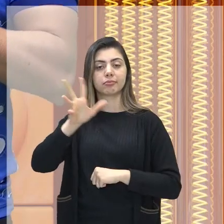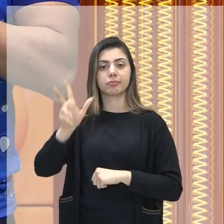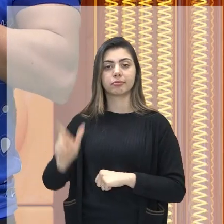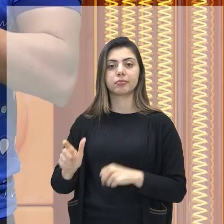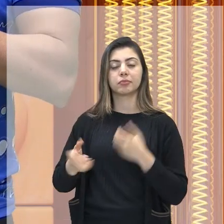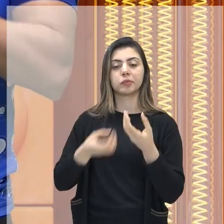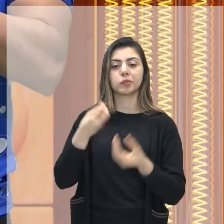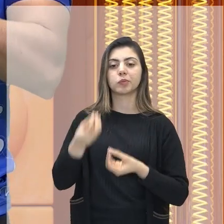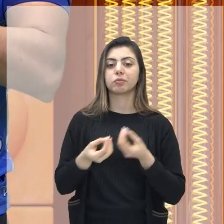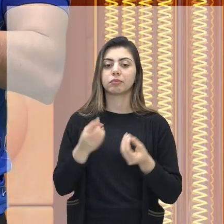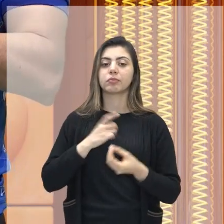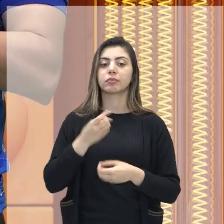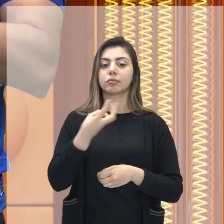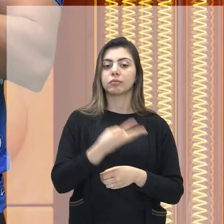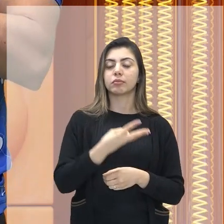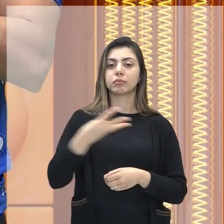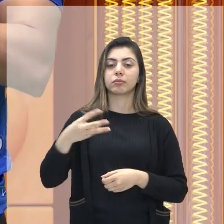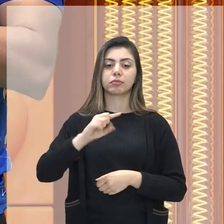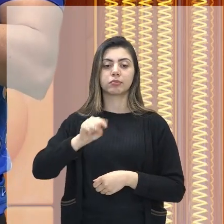africano, corresponde a